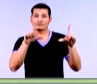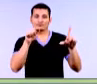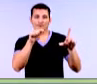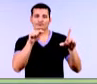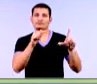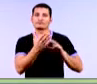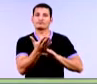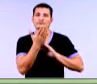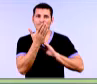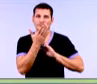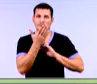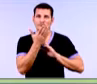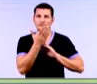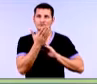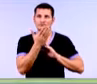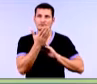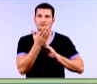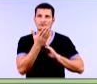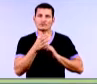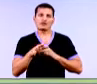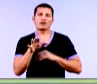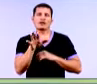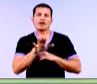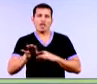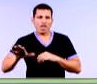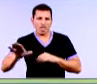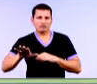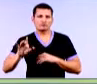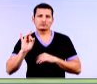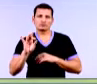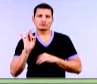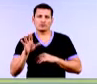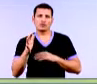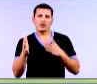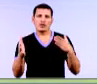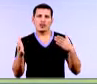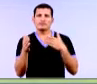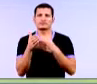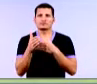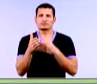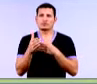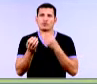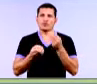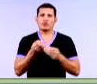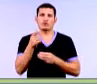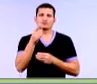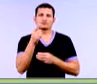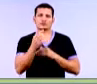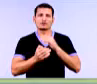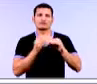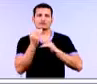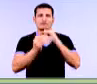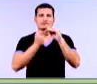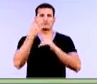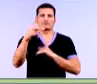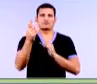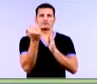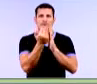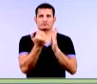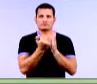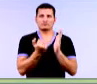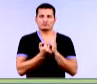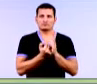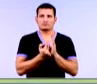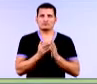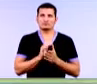O restante são os delimitadores, é como você deve desenvolver o seu programa.